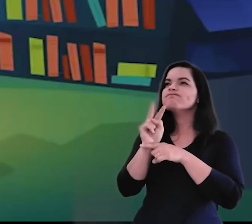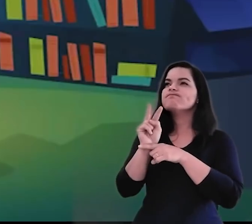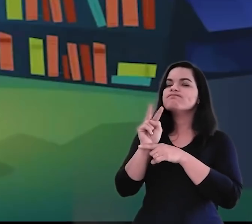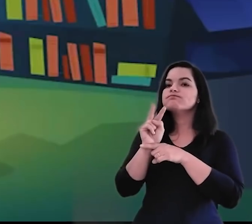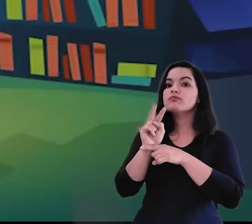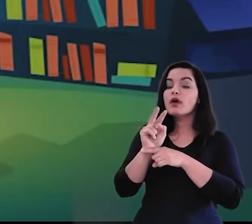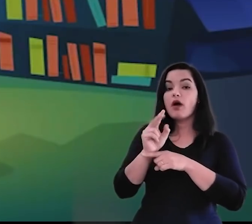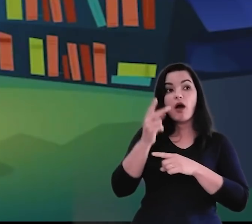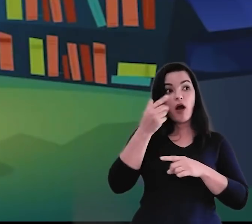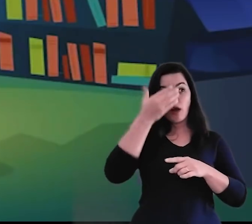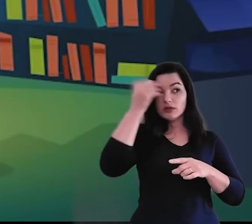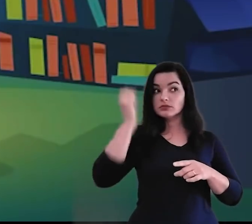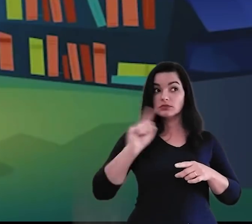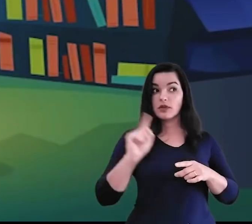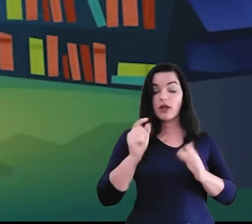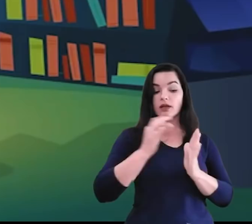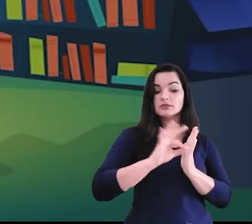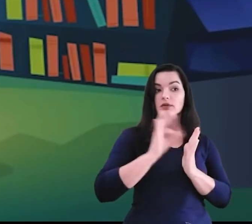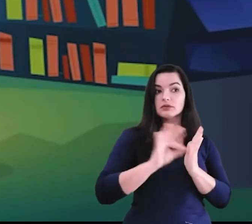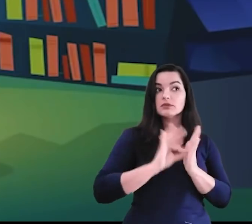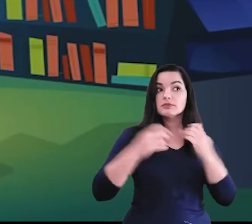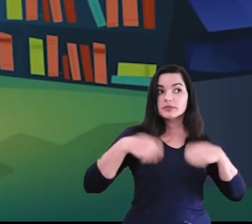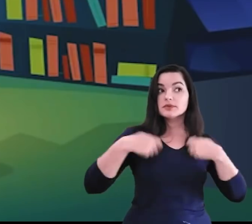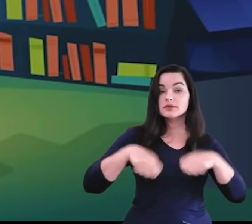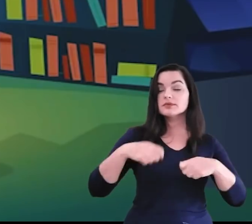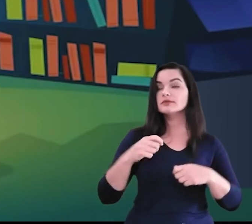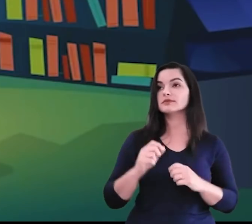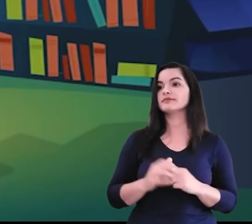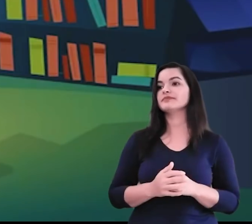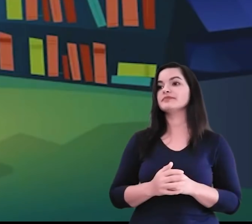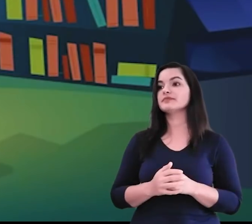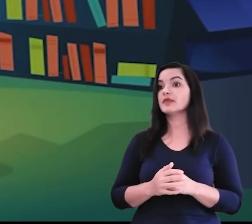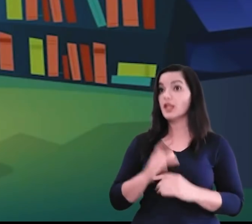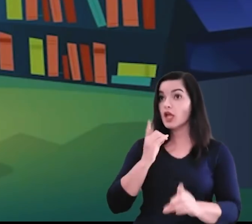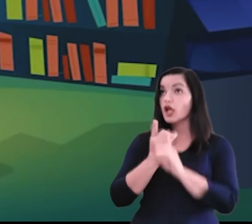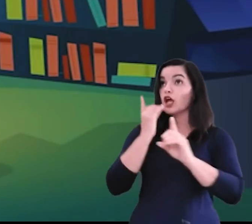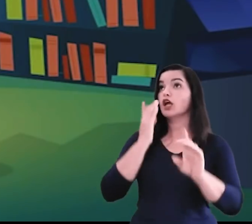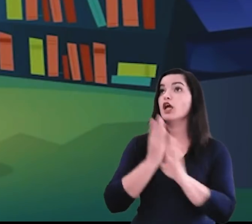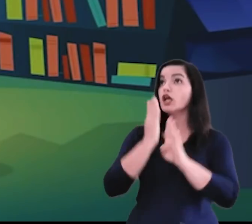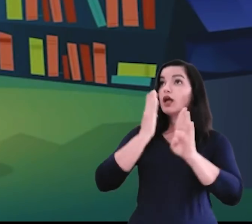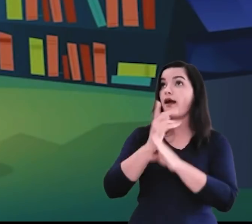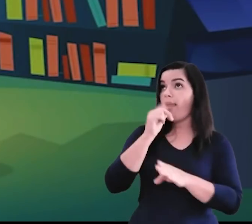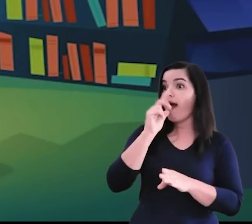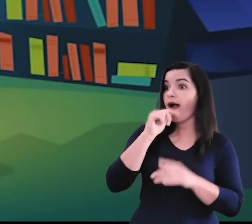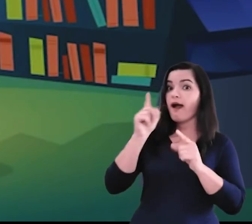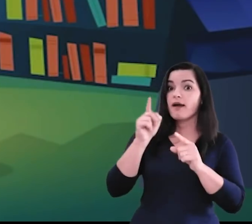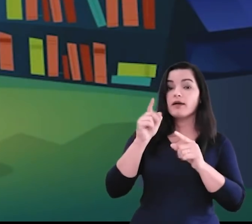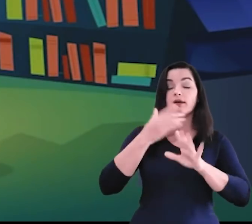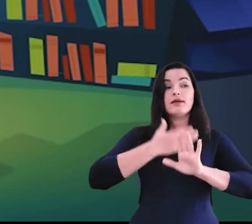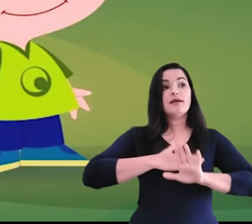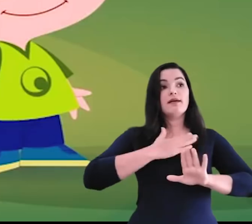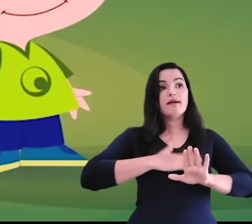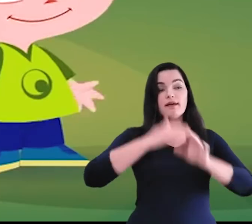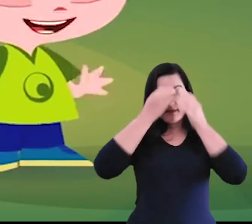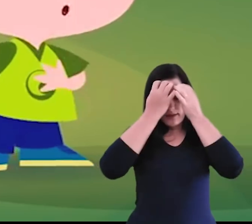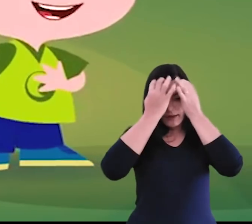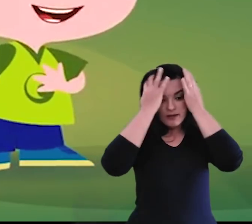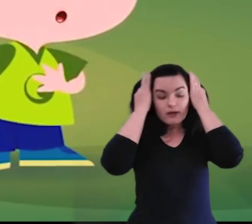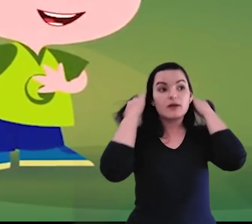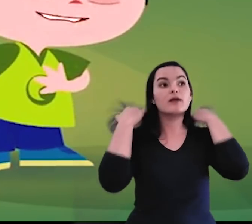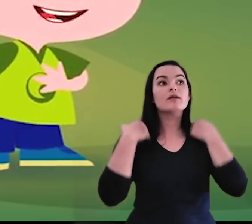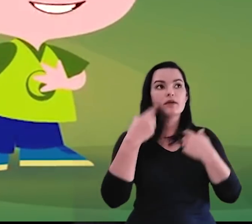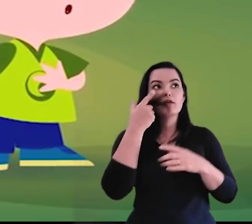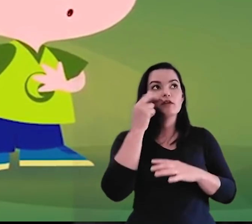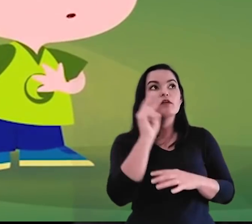E aí, Luna? Achou água? Calma, Júpiter. Precisamos observar com calma.